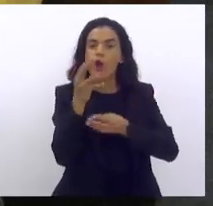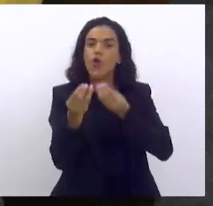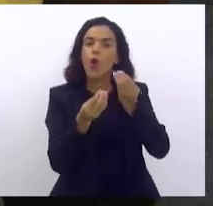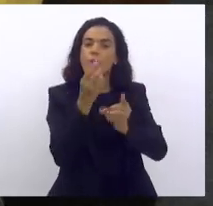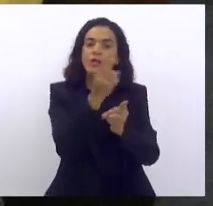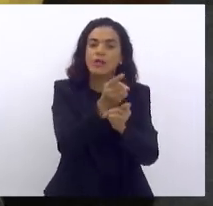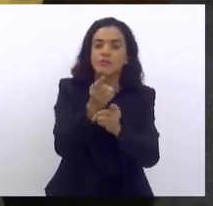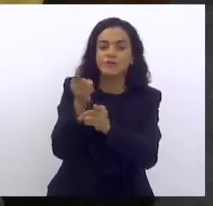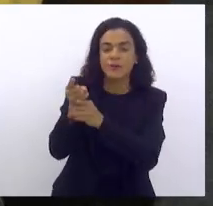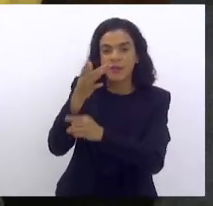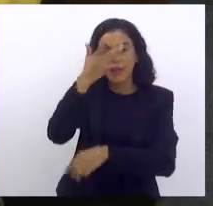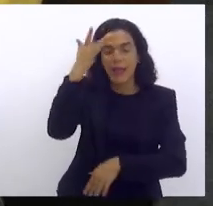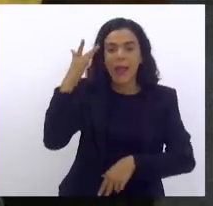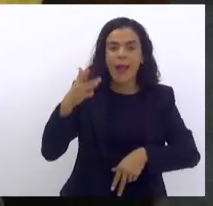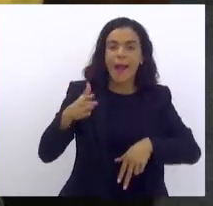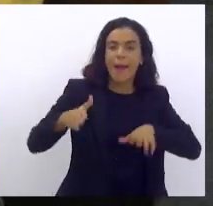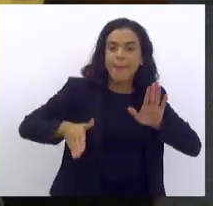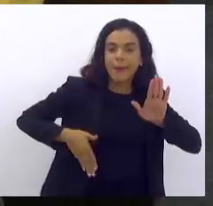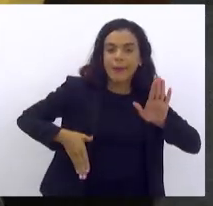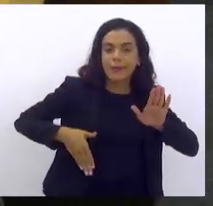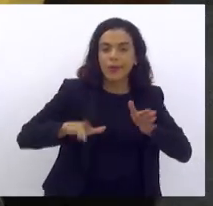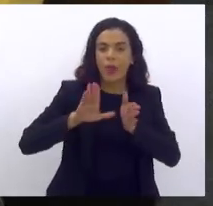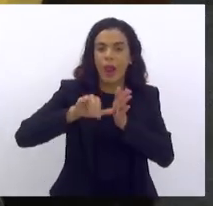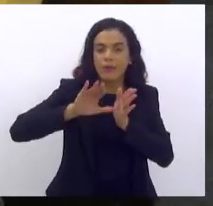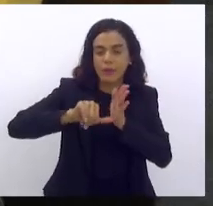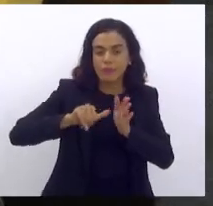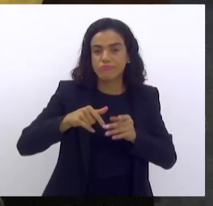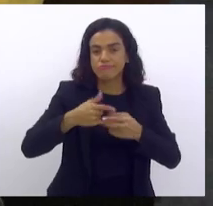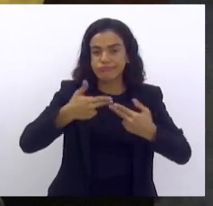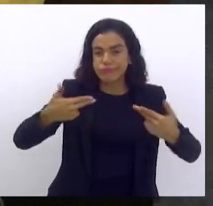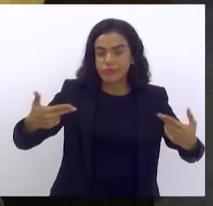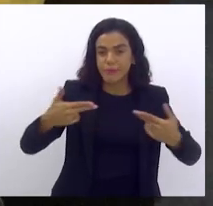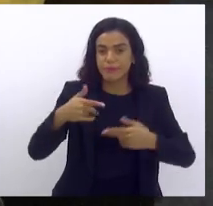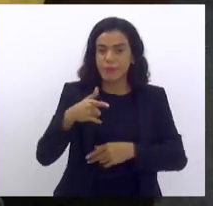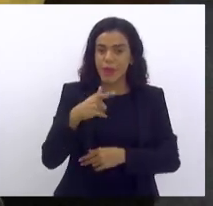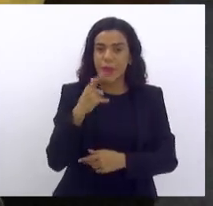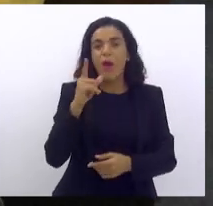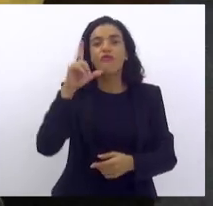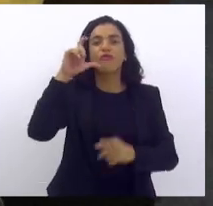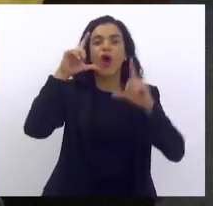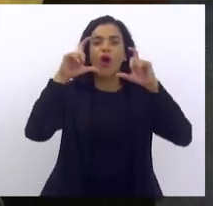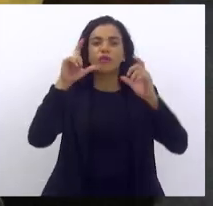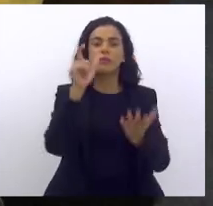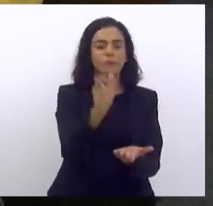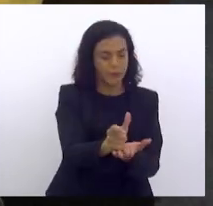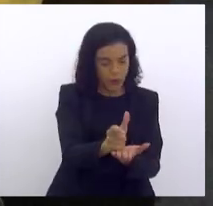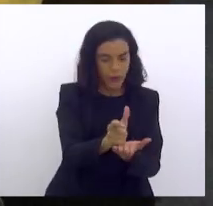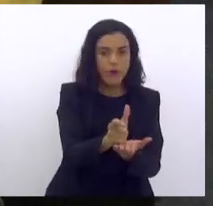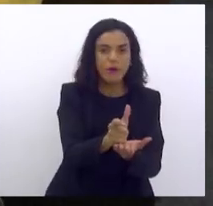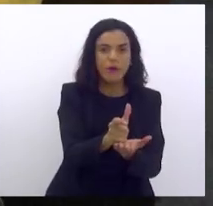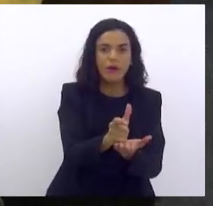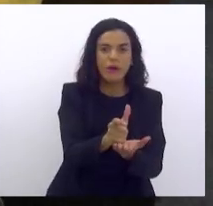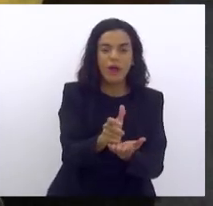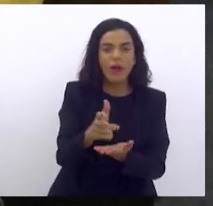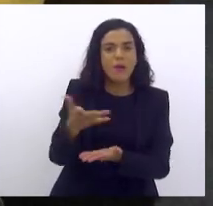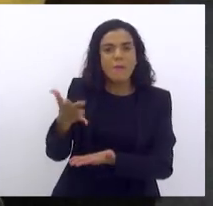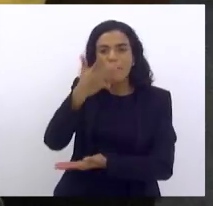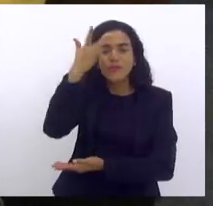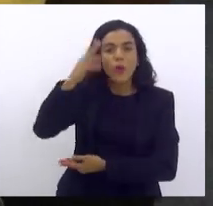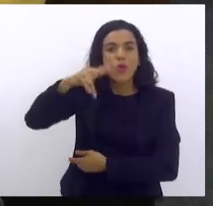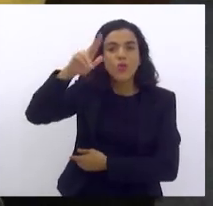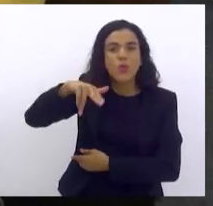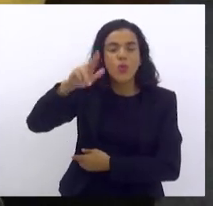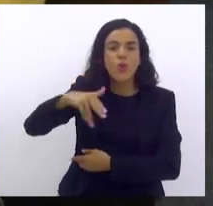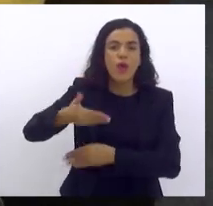Às vezes, essa fotografia é uma fotografia que foi parar num álbum de suspeito com pessoas que são réu, primários, ou